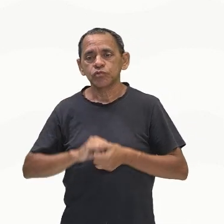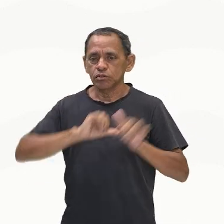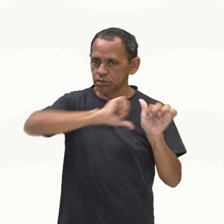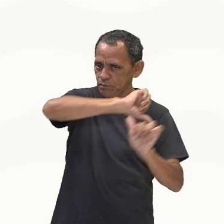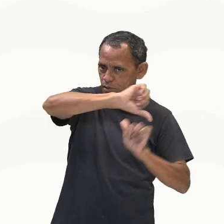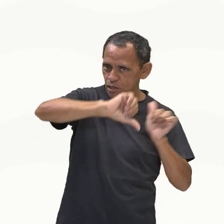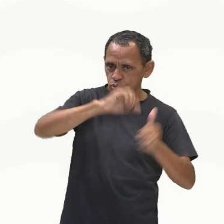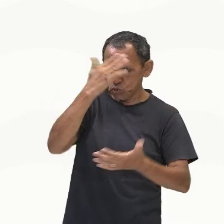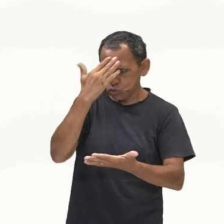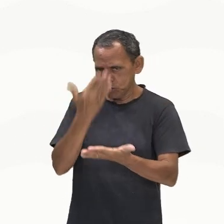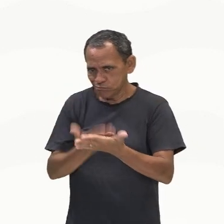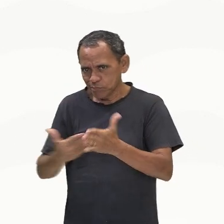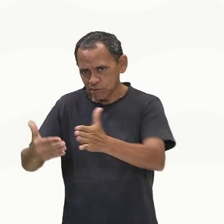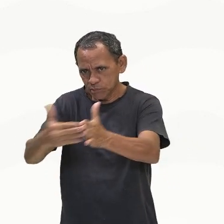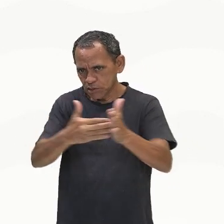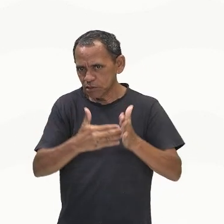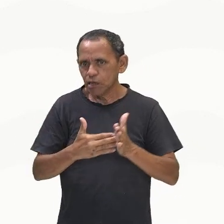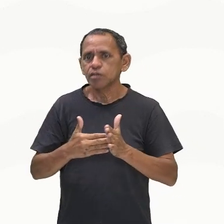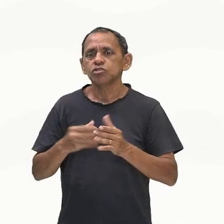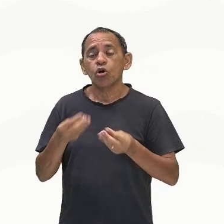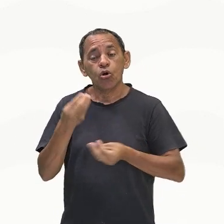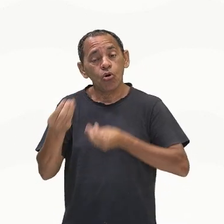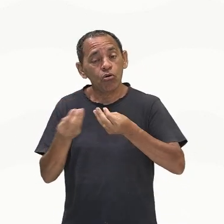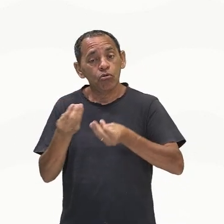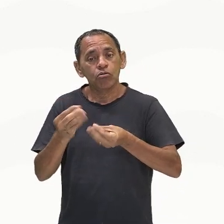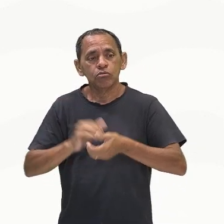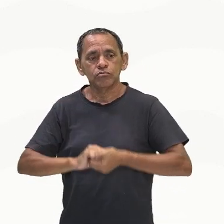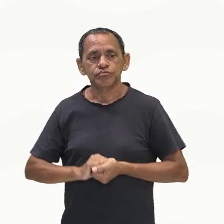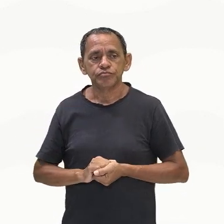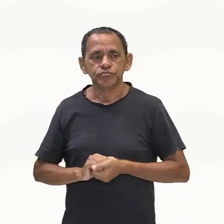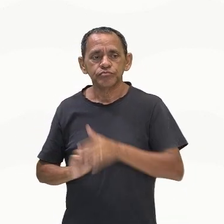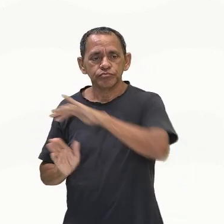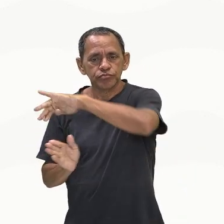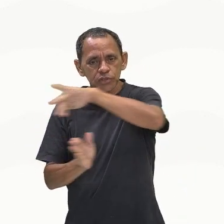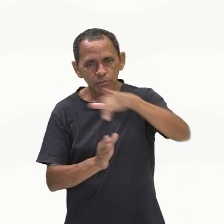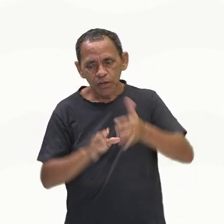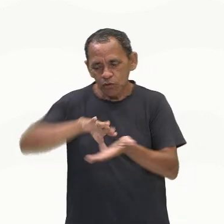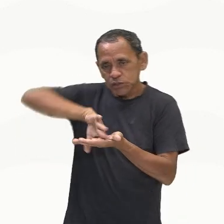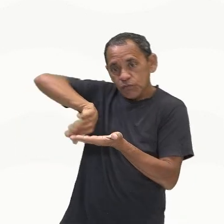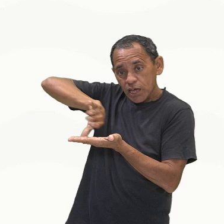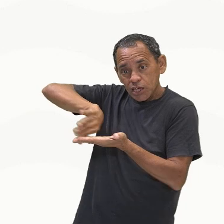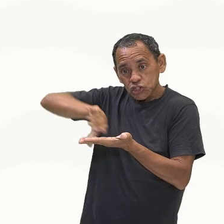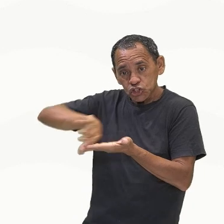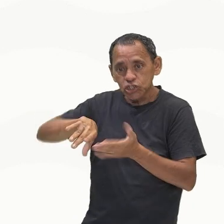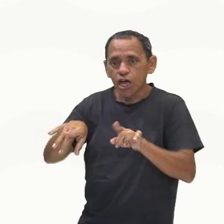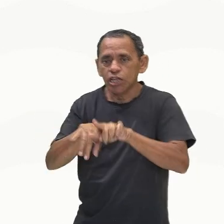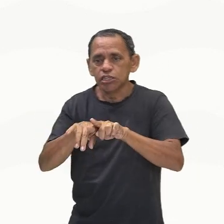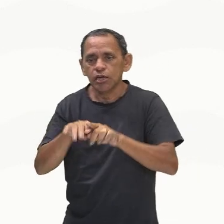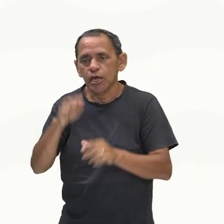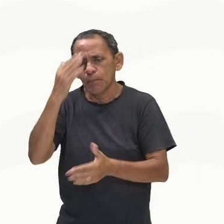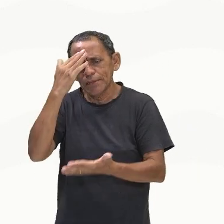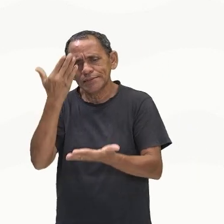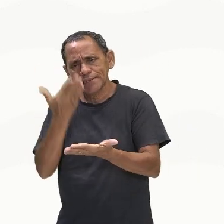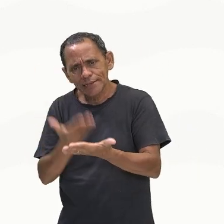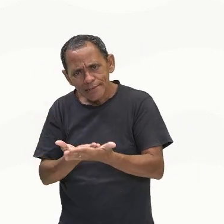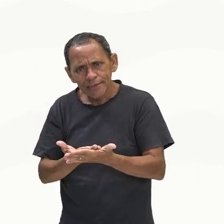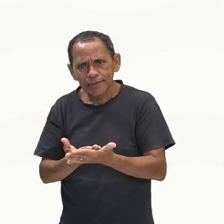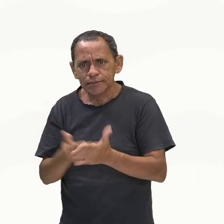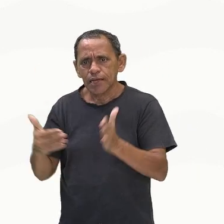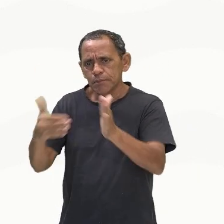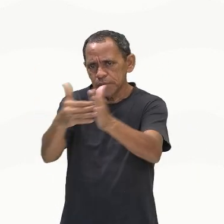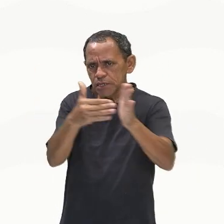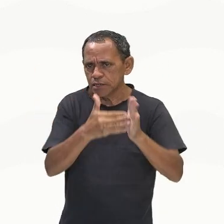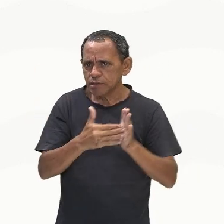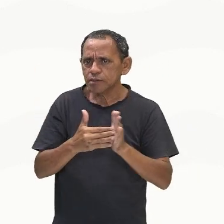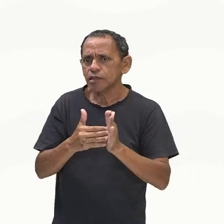suas crenças limitantes. Ou seja, você vai excluir essas crenças limitantes da sua vida. Por